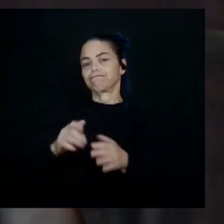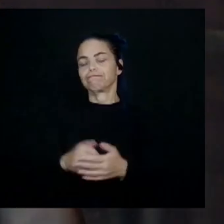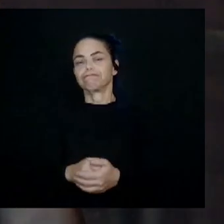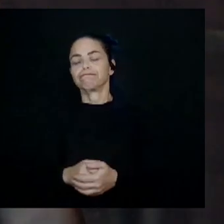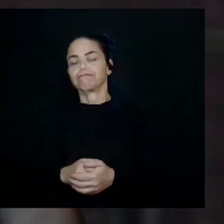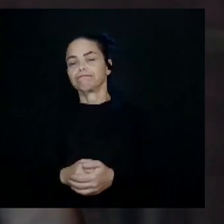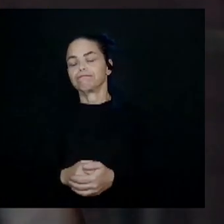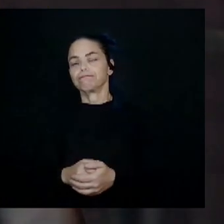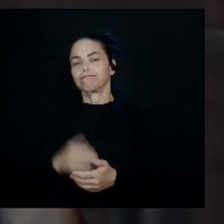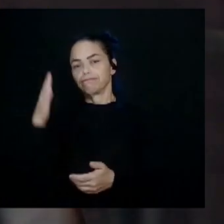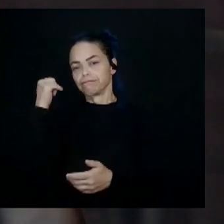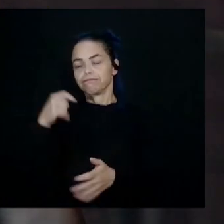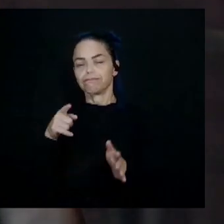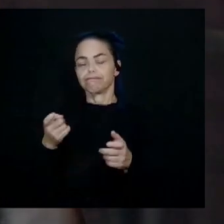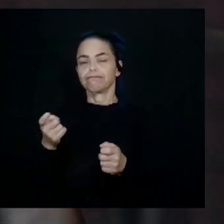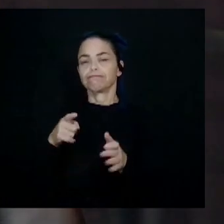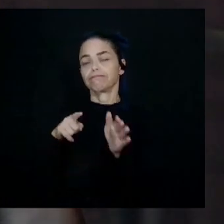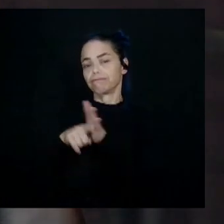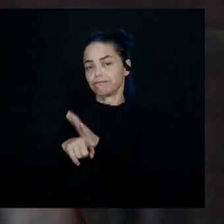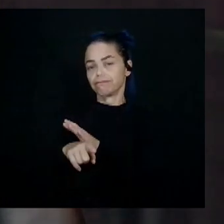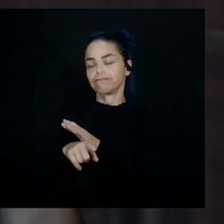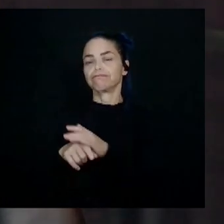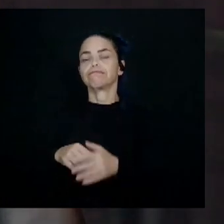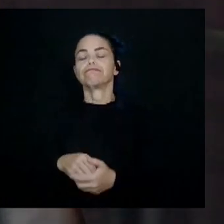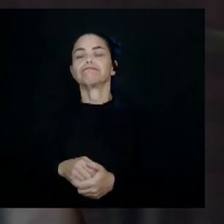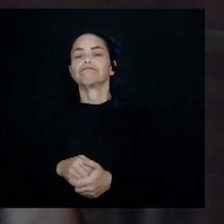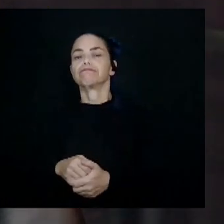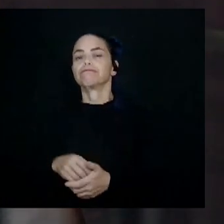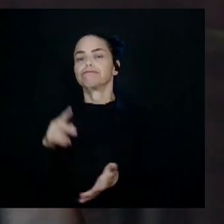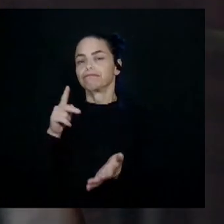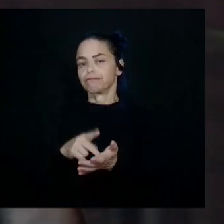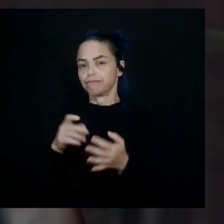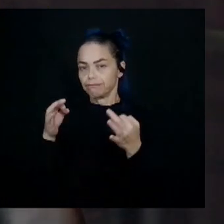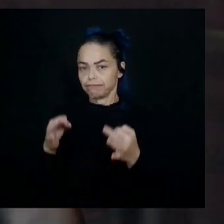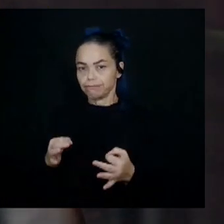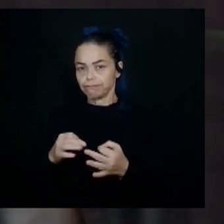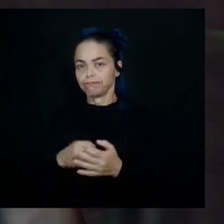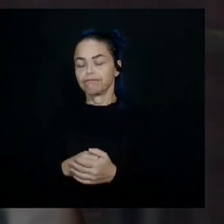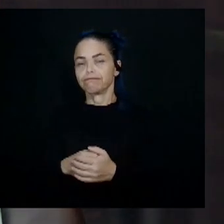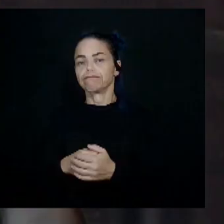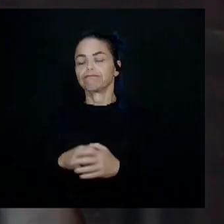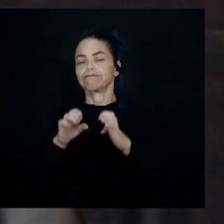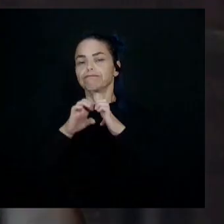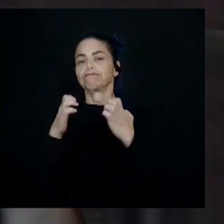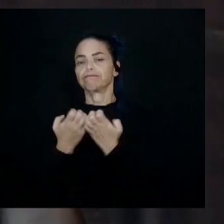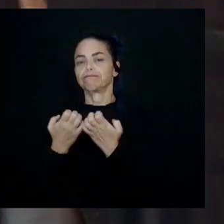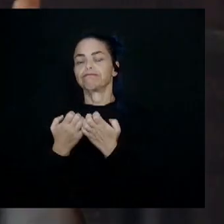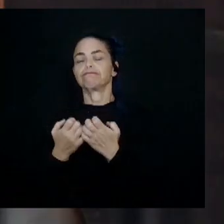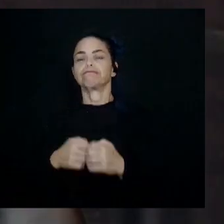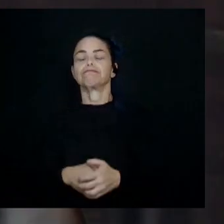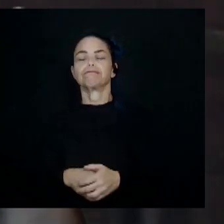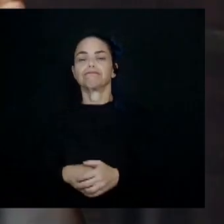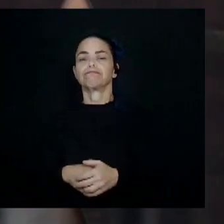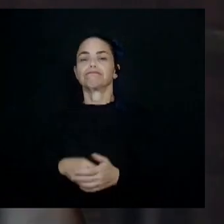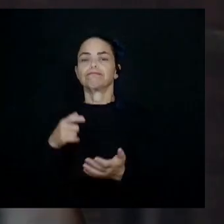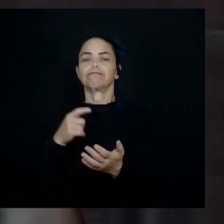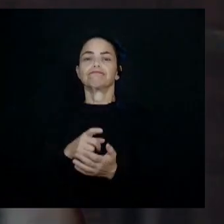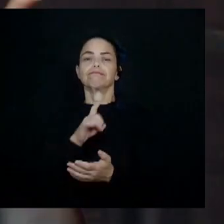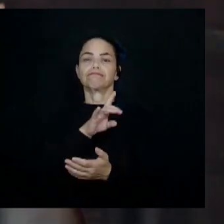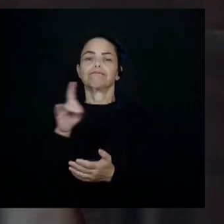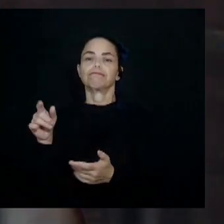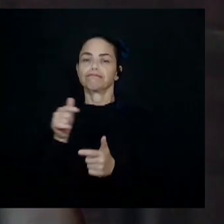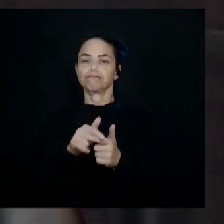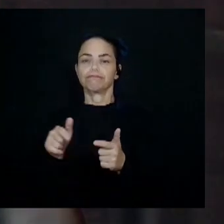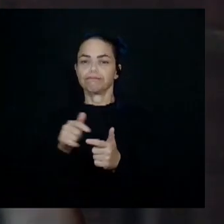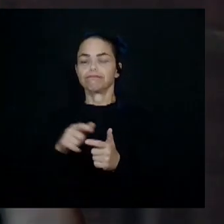na pergunta que você fez, o ideal é que tenha essa equipe multidisciplinar para poder endereçar cada situação que